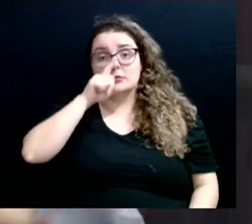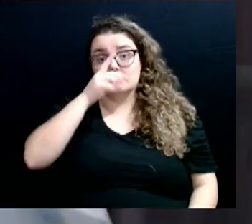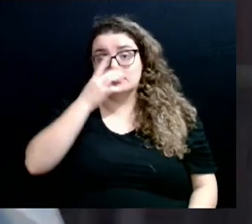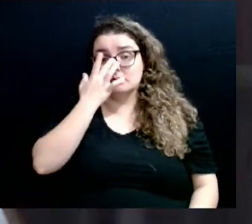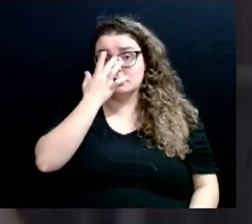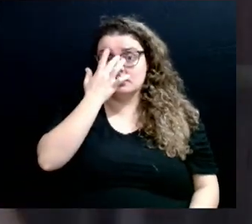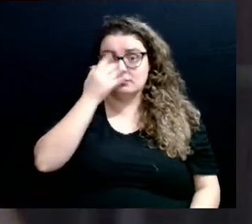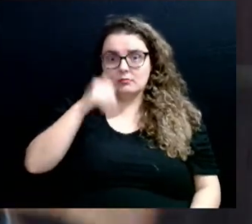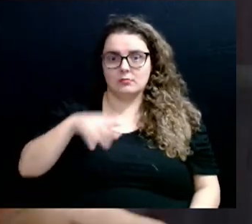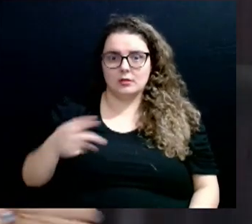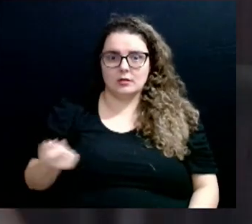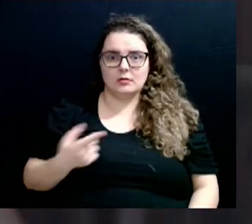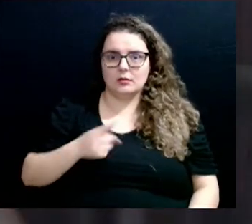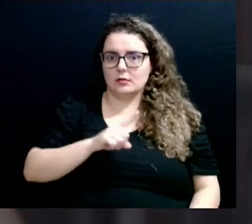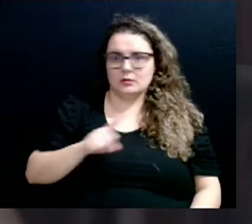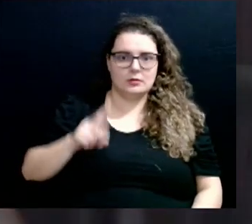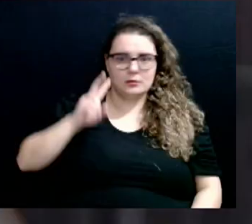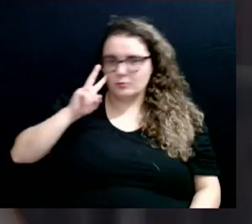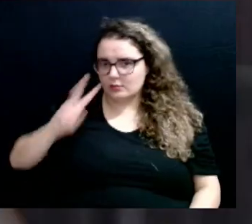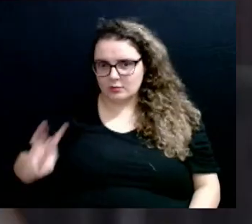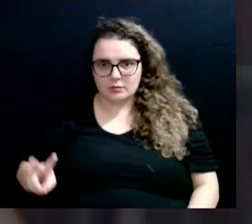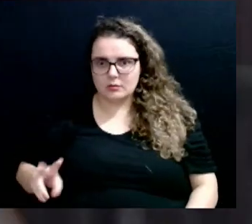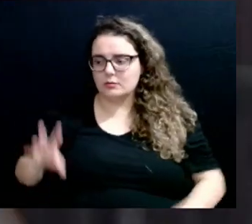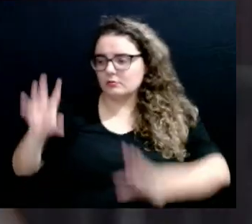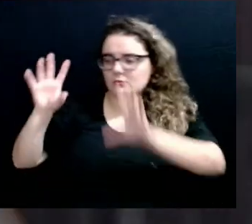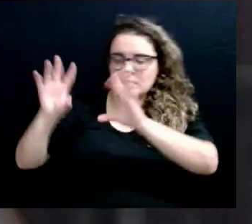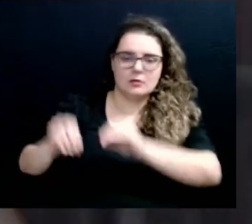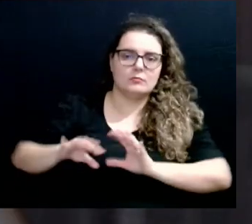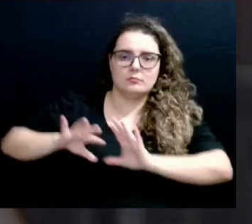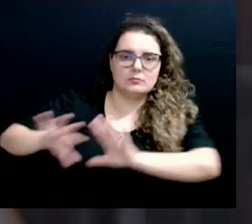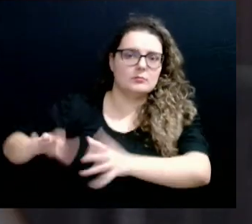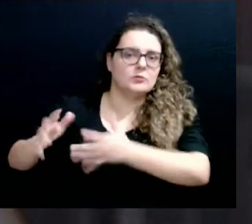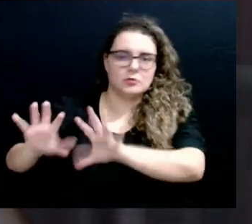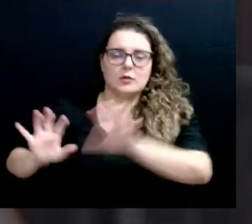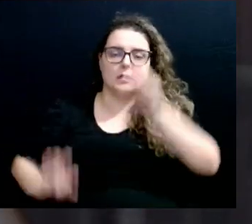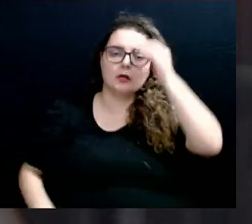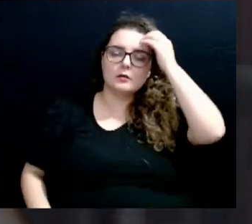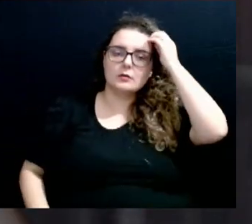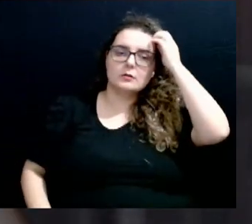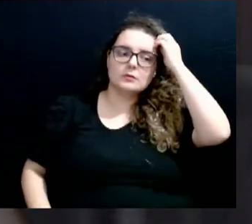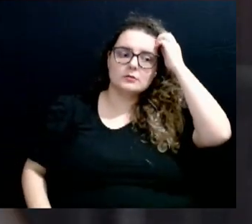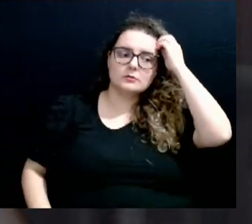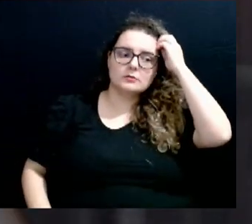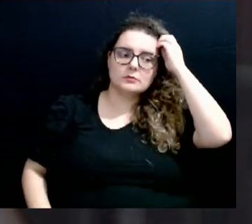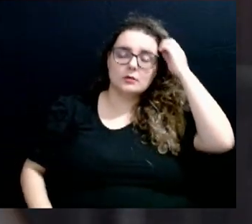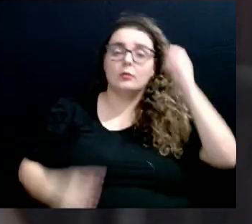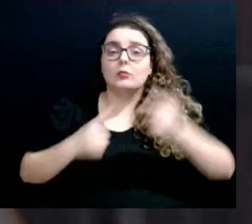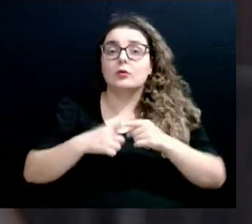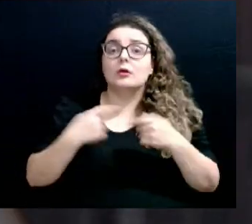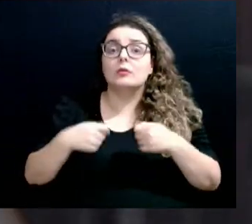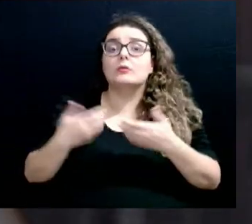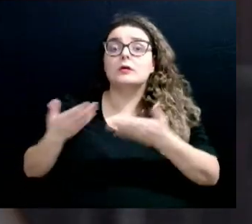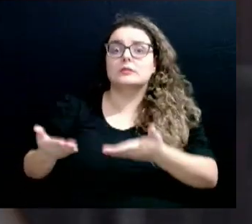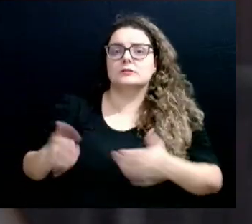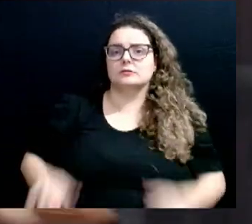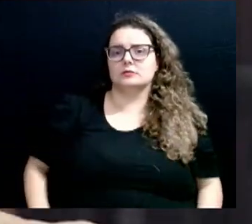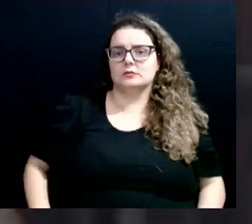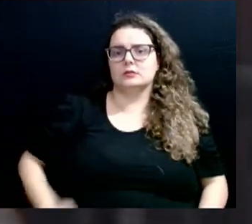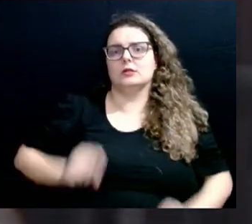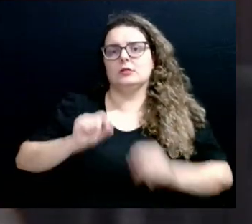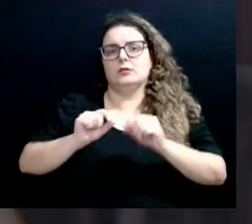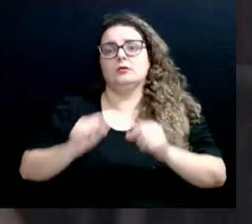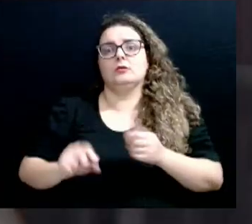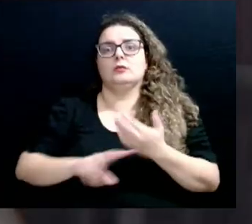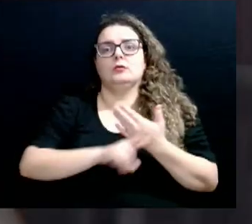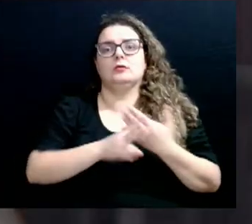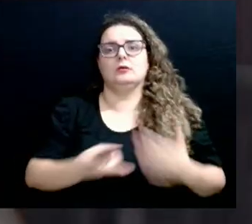não vou mais ver, desliguei, é por que eu estou precisando disso? Sim. O que isso vai me causar? O que essa